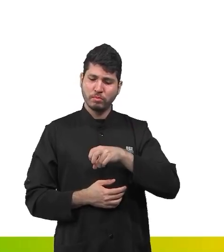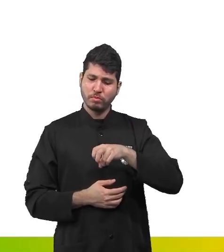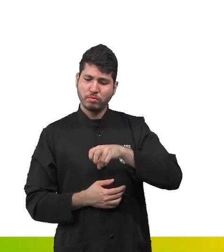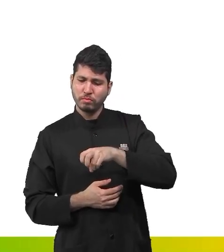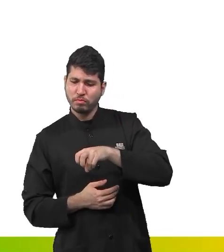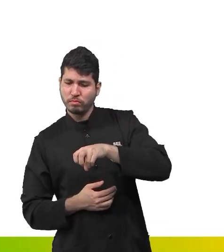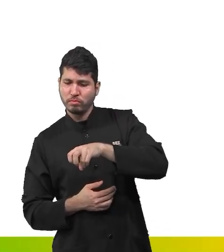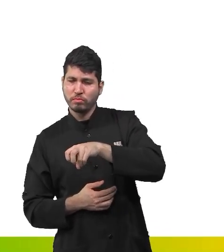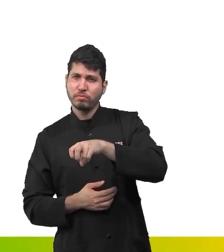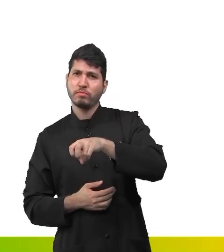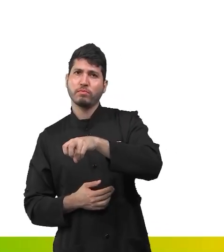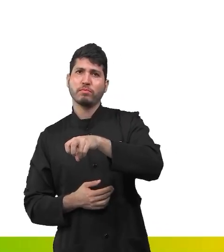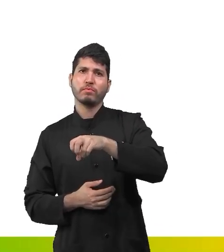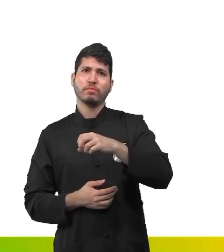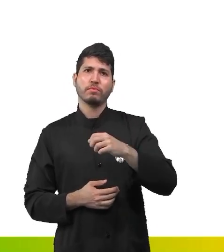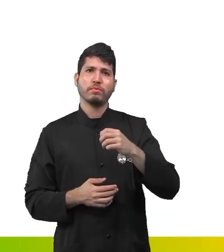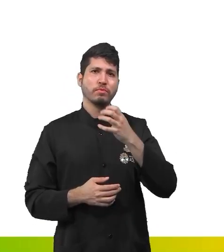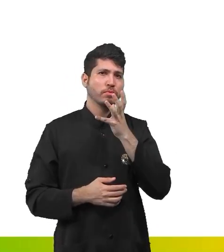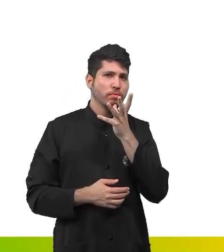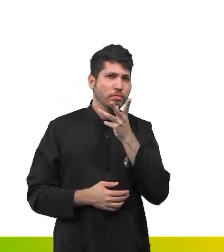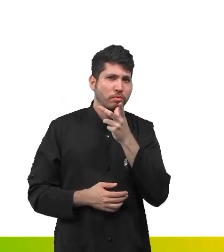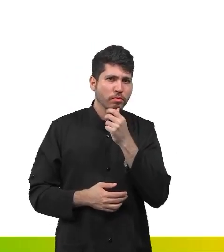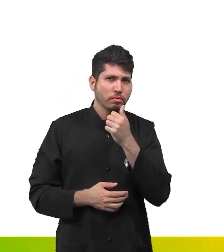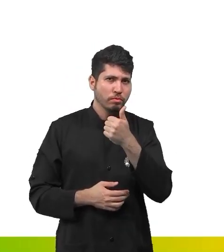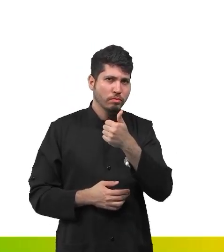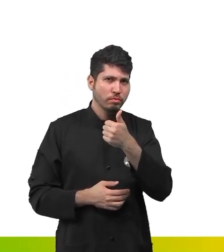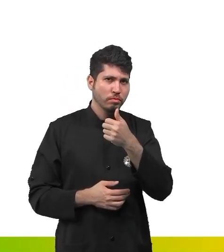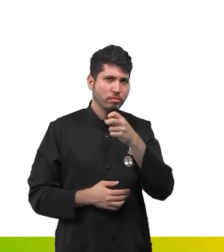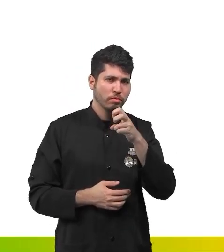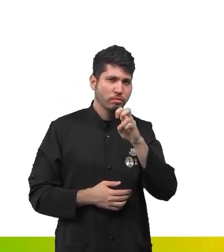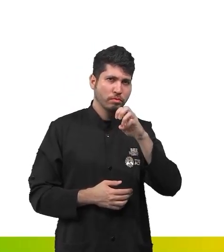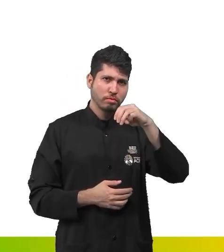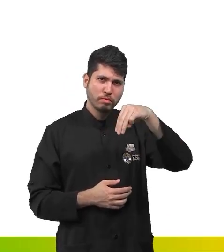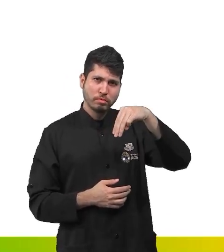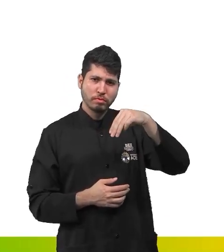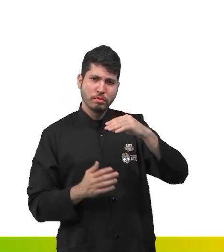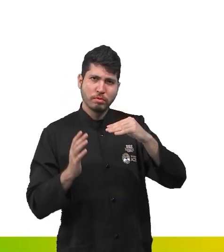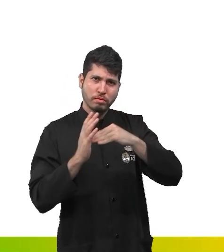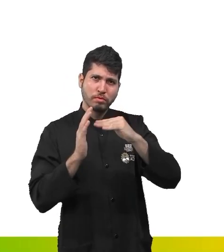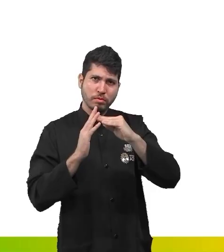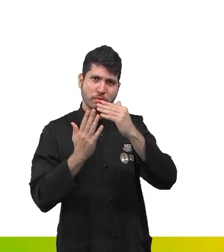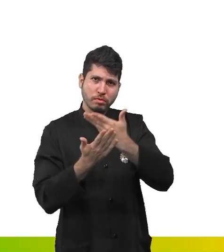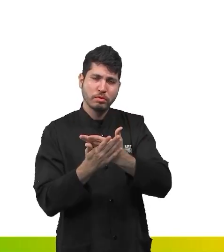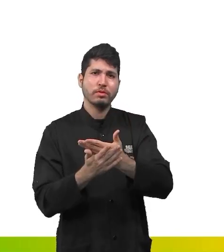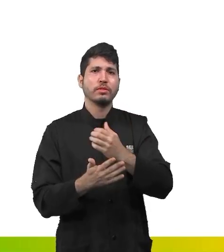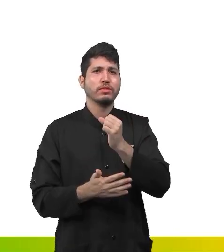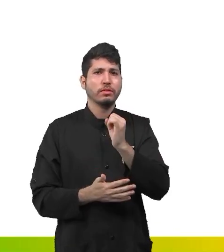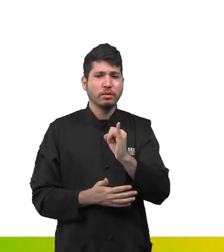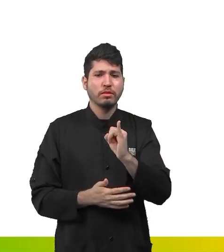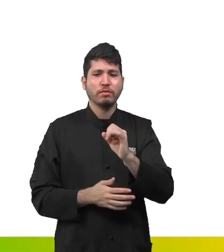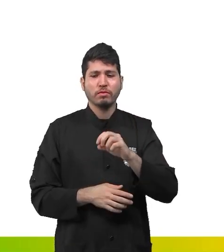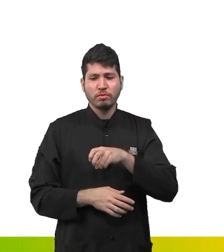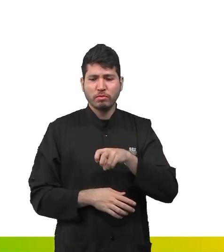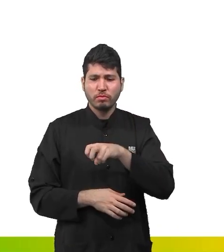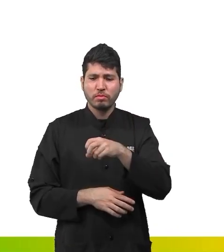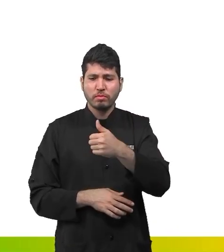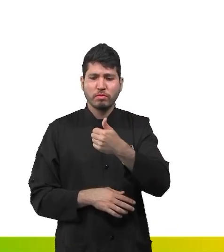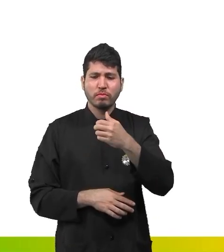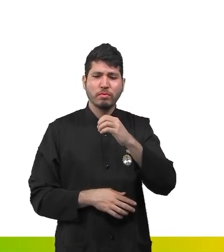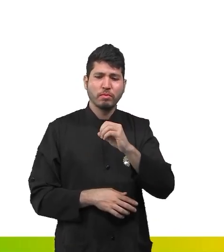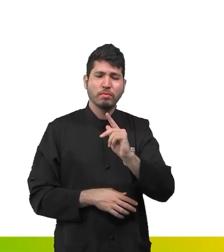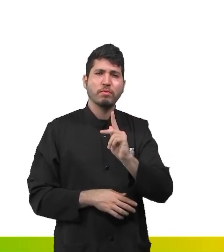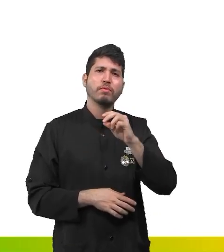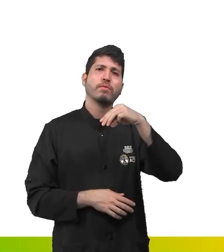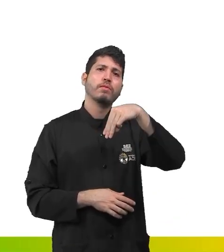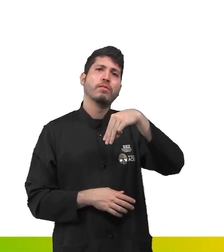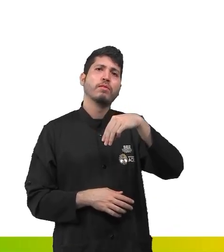demora 15 minutos para chegar à escola. Se andar a 10 km por hora, quanto tempo ele levará